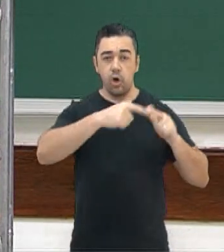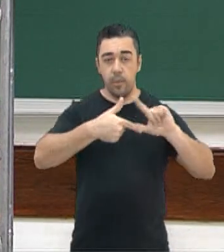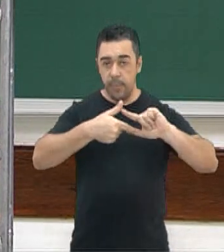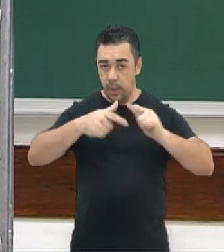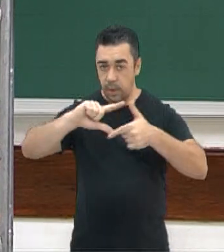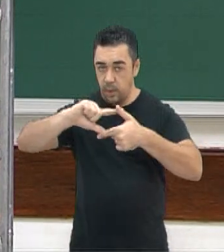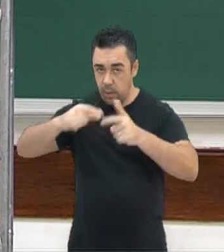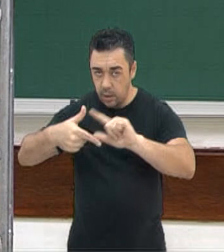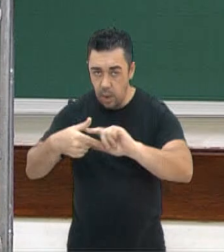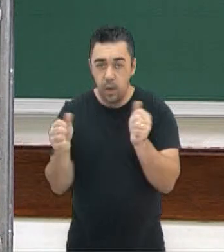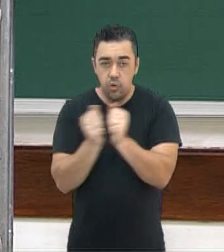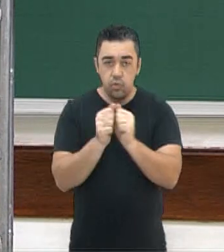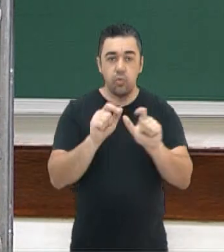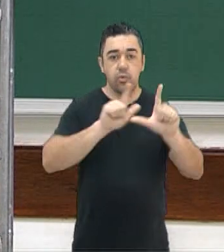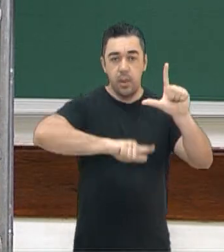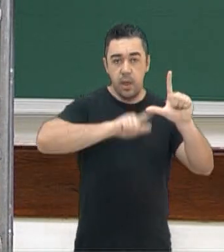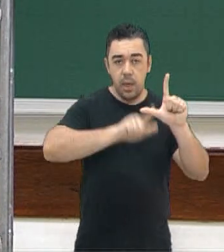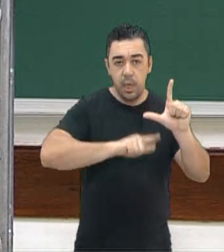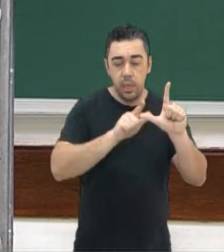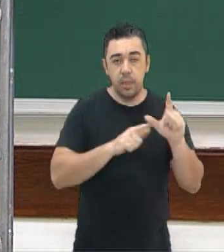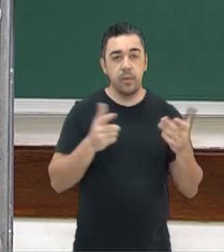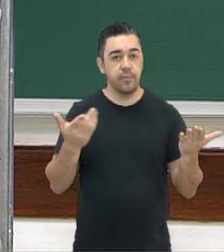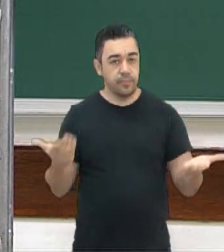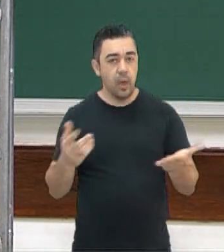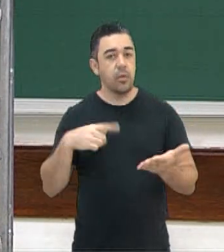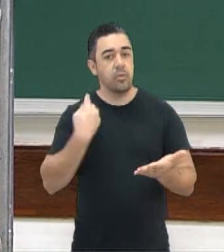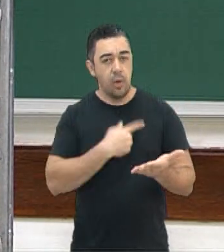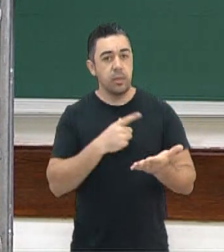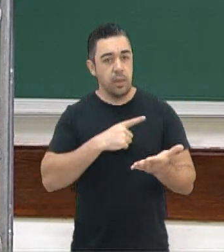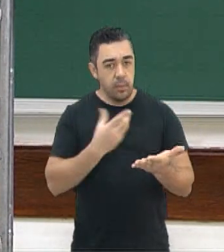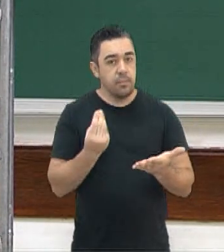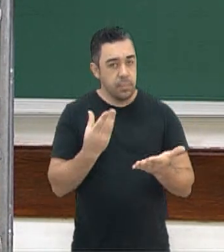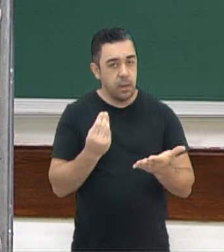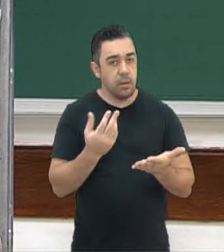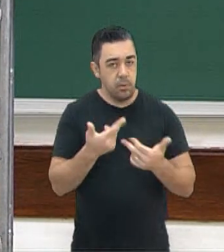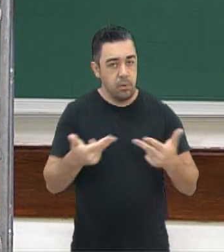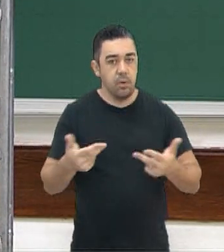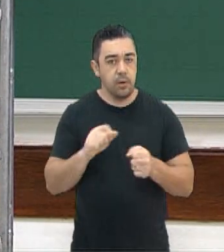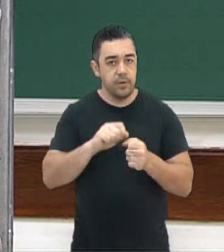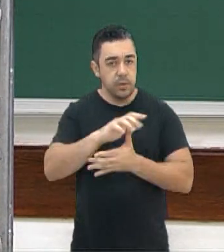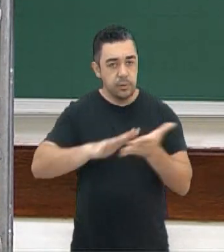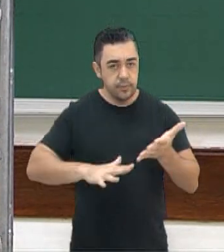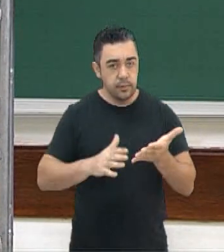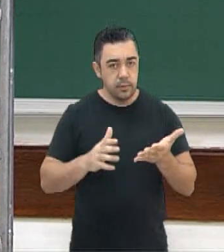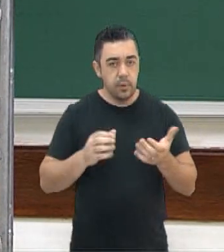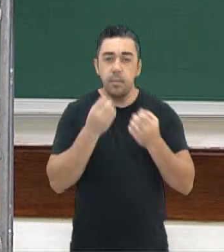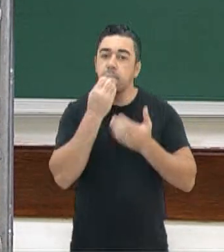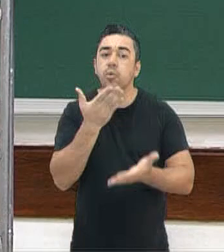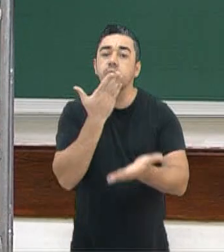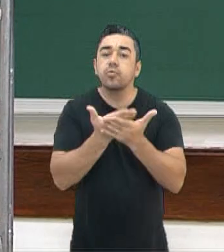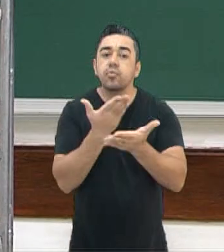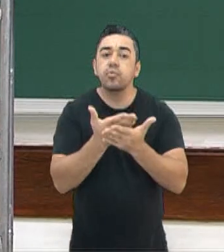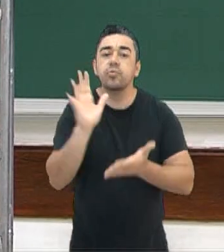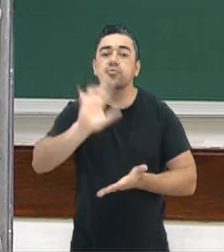com a parte algébrica, então teremos bastante coisa para trabalhar na próxima aula. Bons